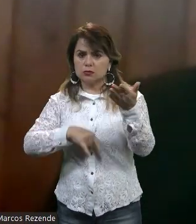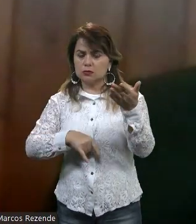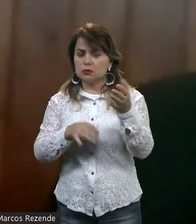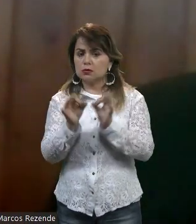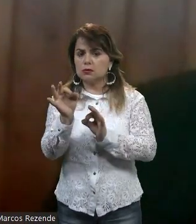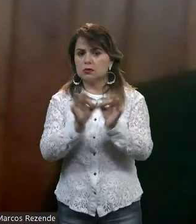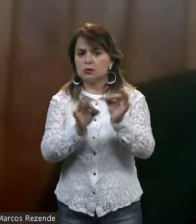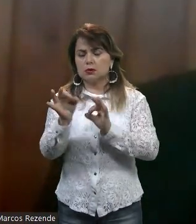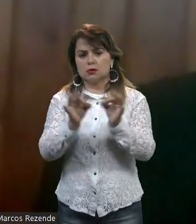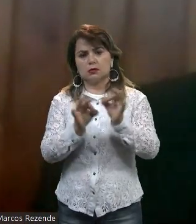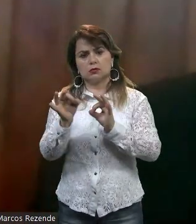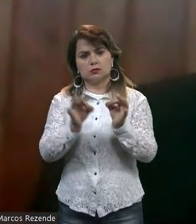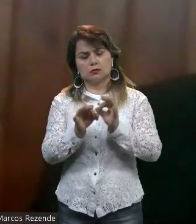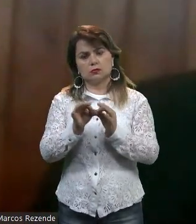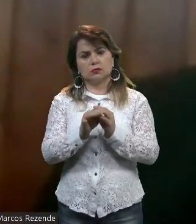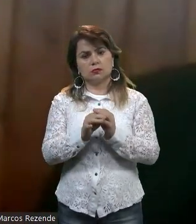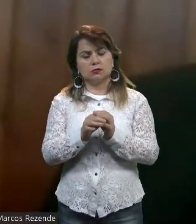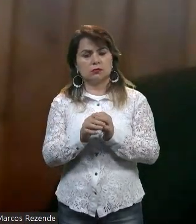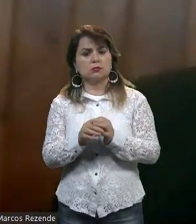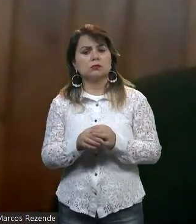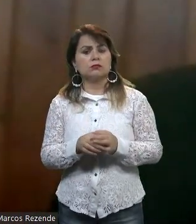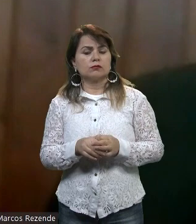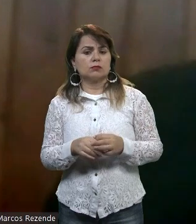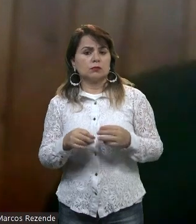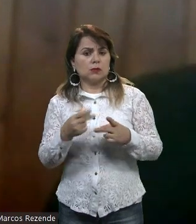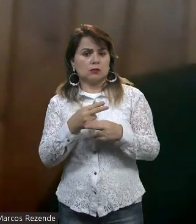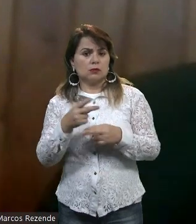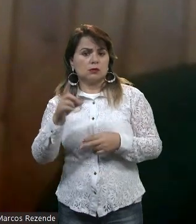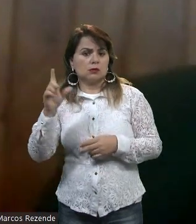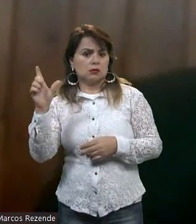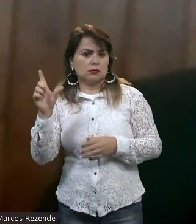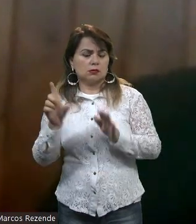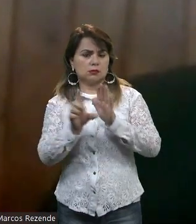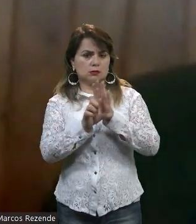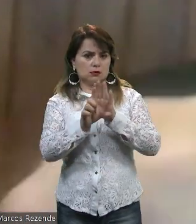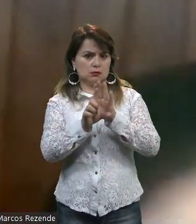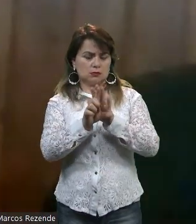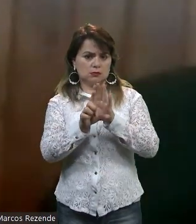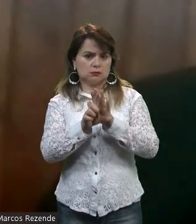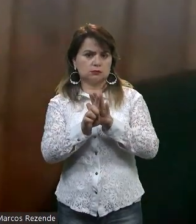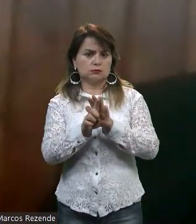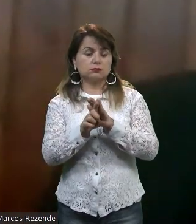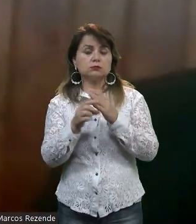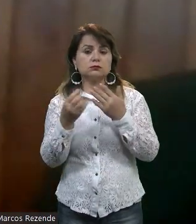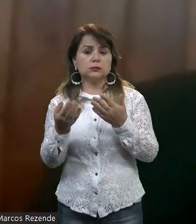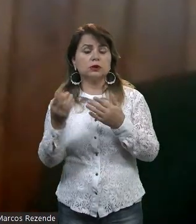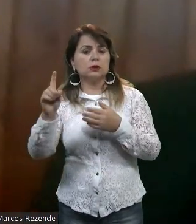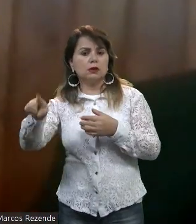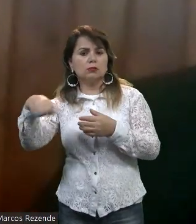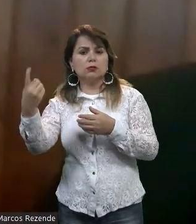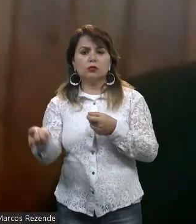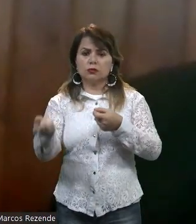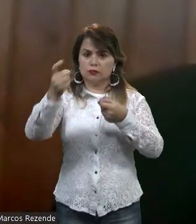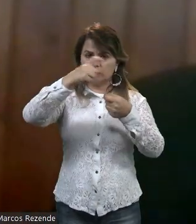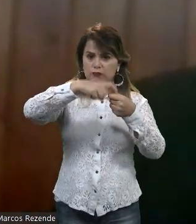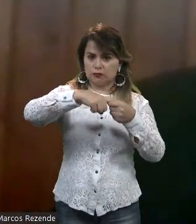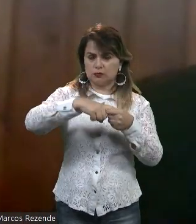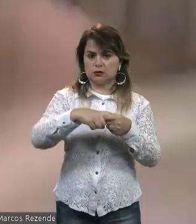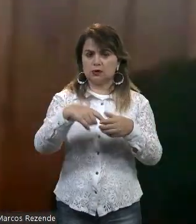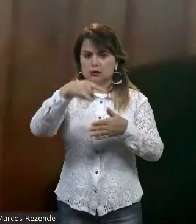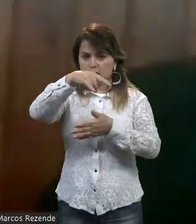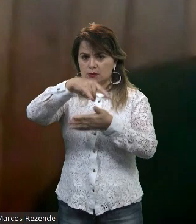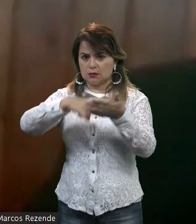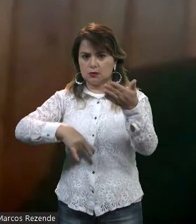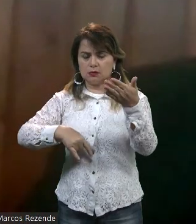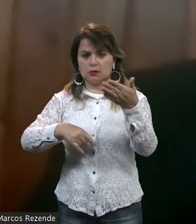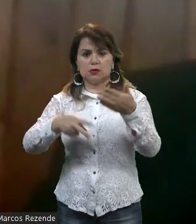à legislação eleitoral. E, diante desse parecer, o projeto retornará na pauta na próxima